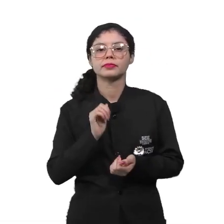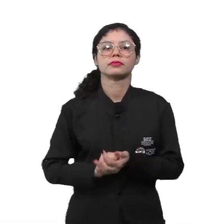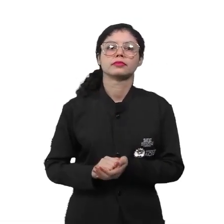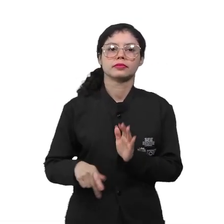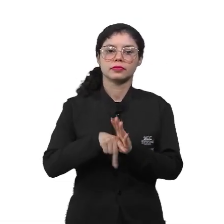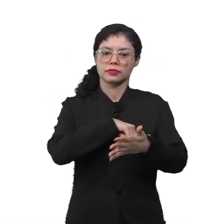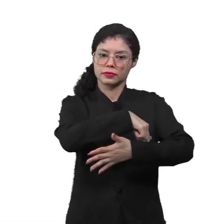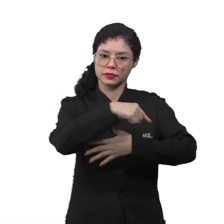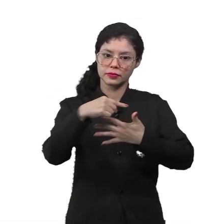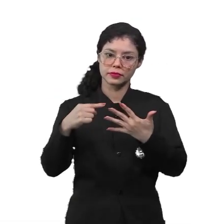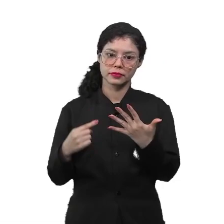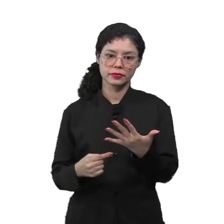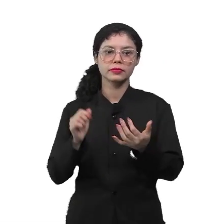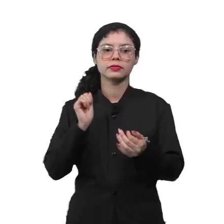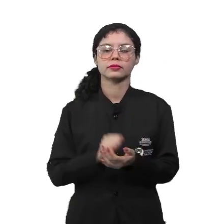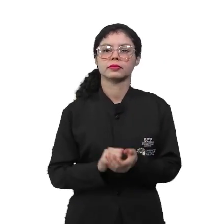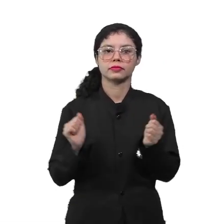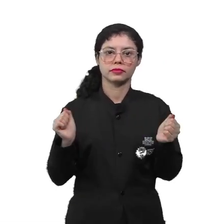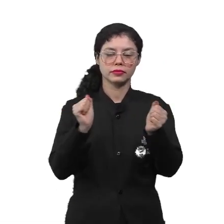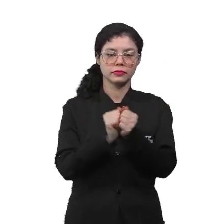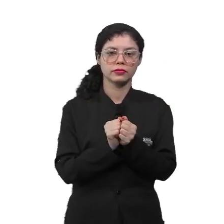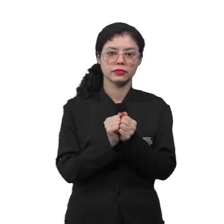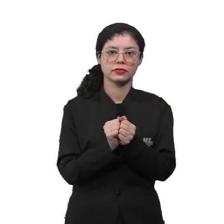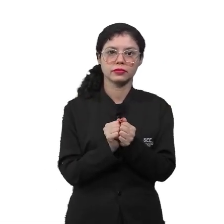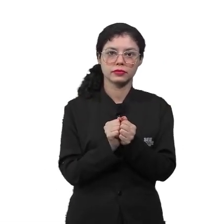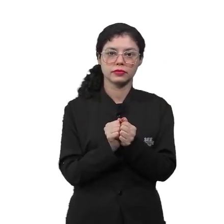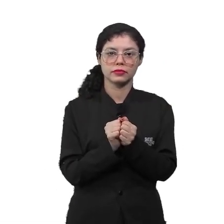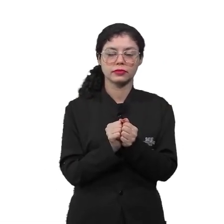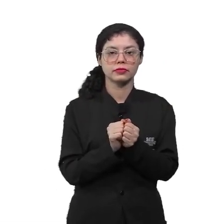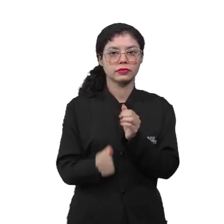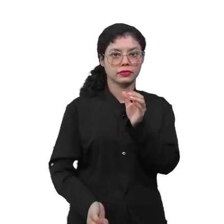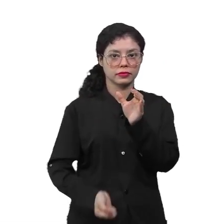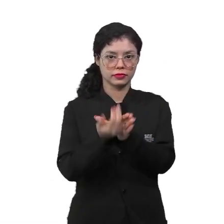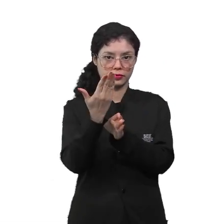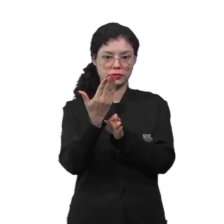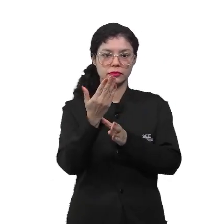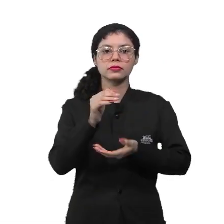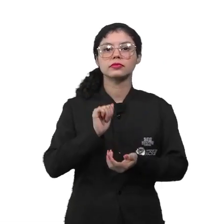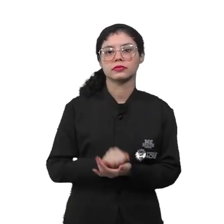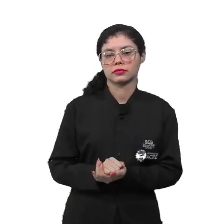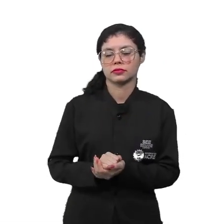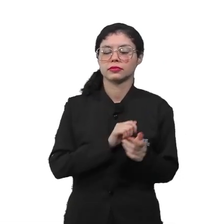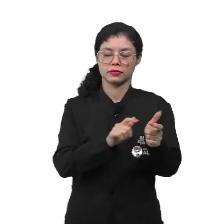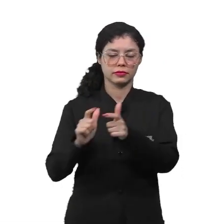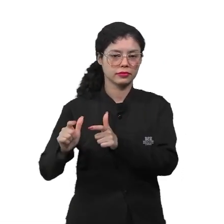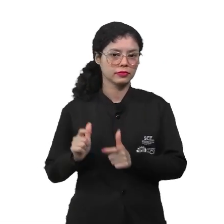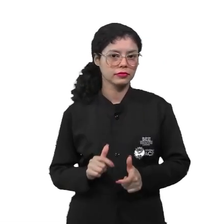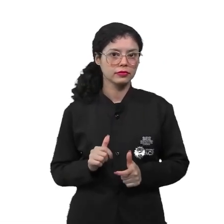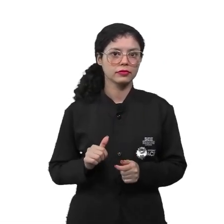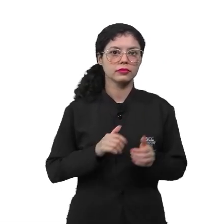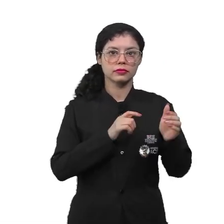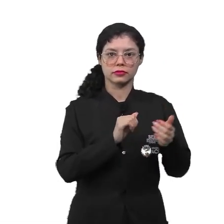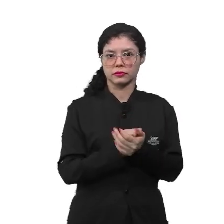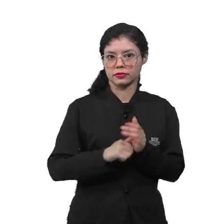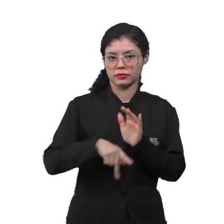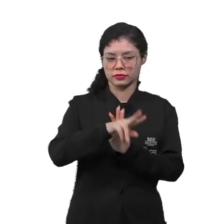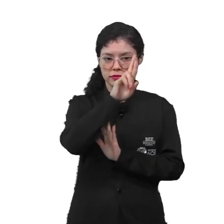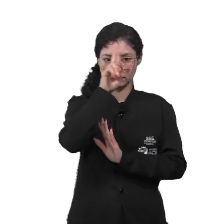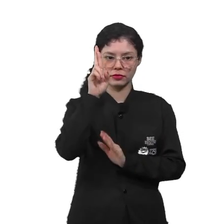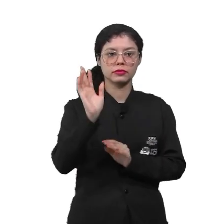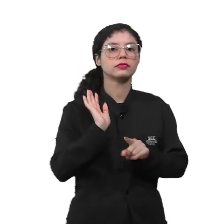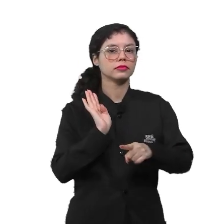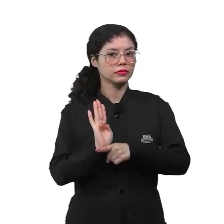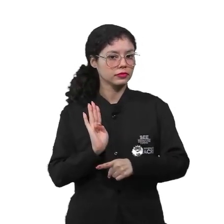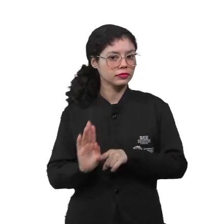elementos fundamentais que juntos criam a narrativa e ambientam a história. Vai